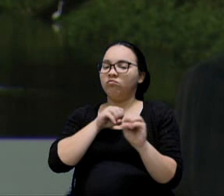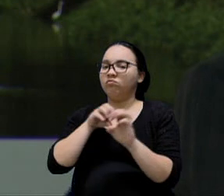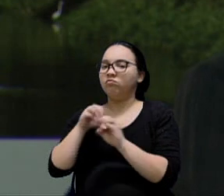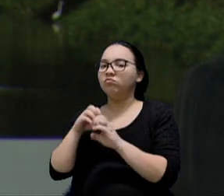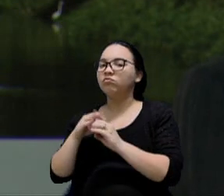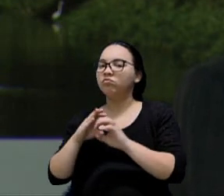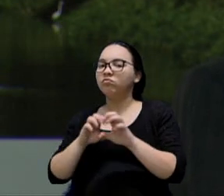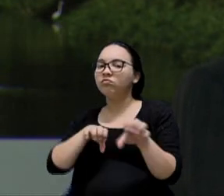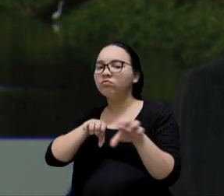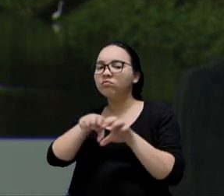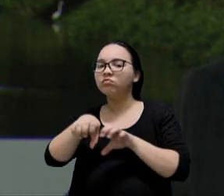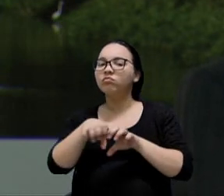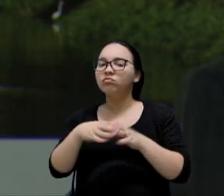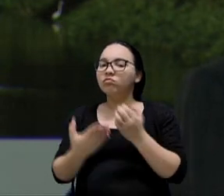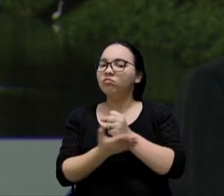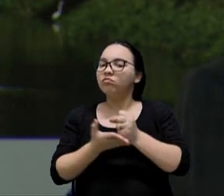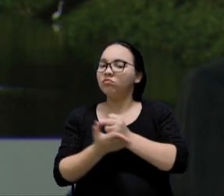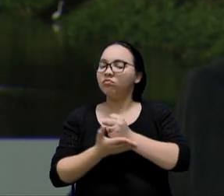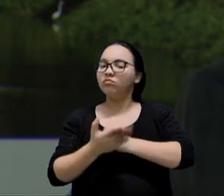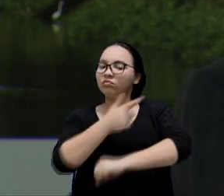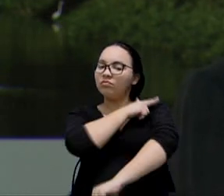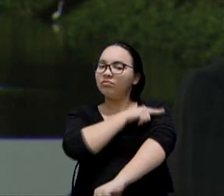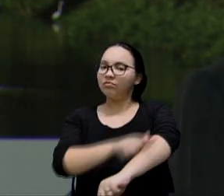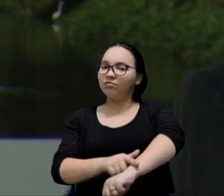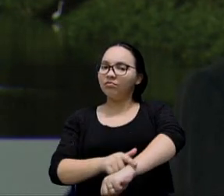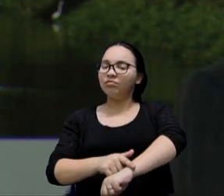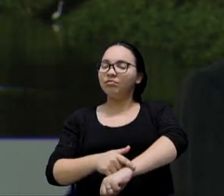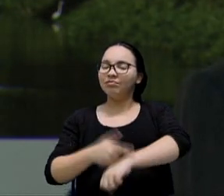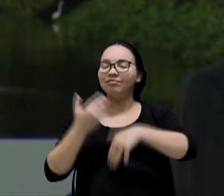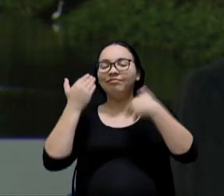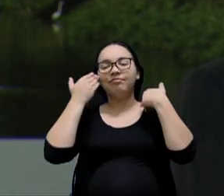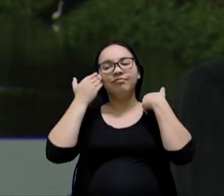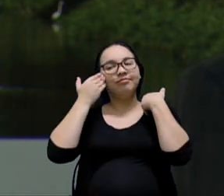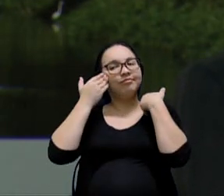minha base educacional, minha eterna gratidão.